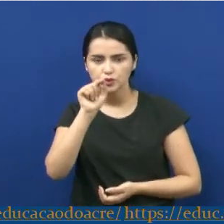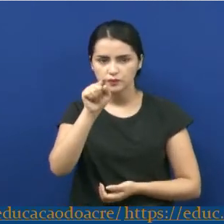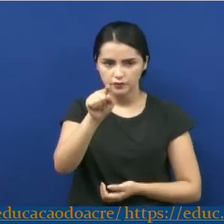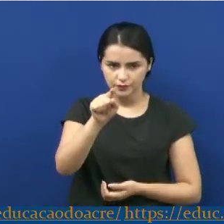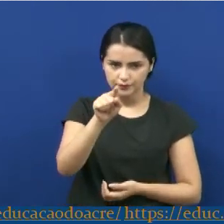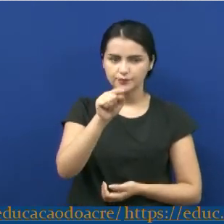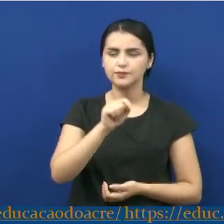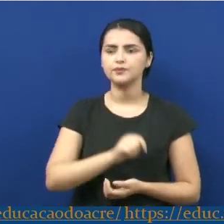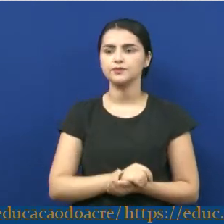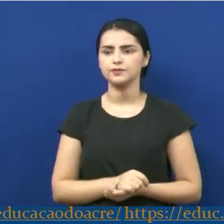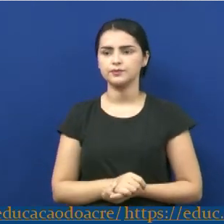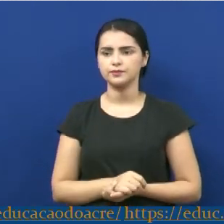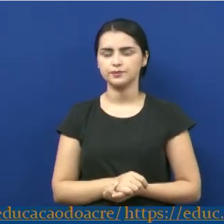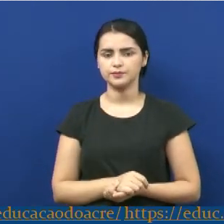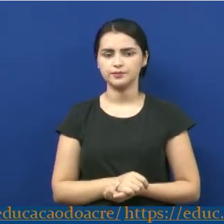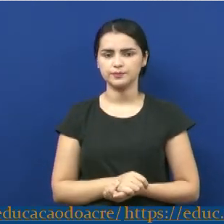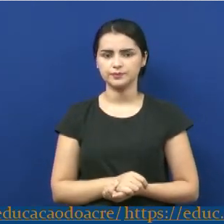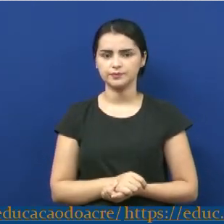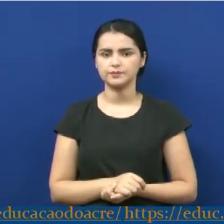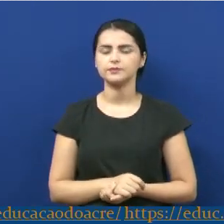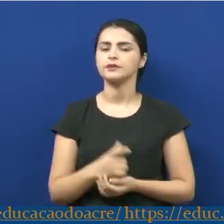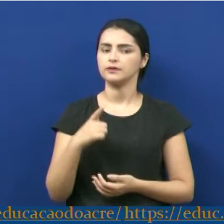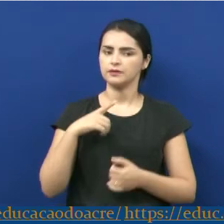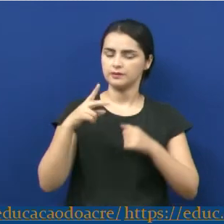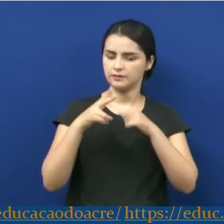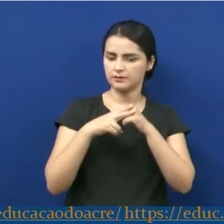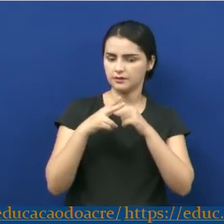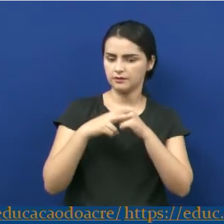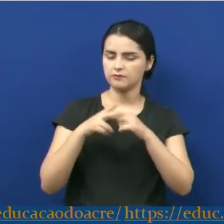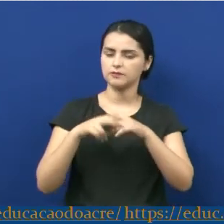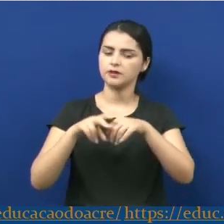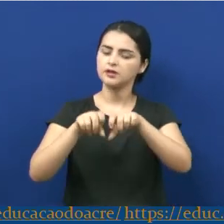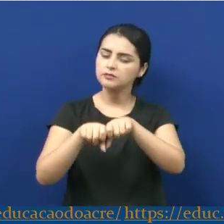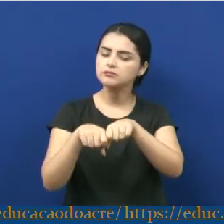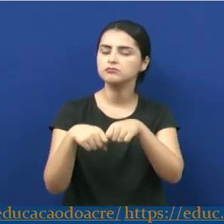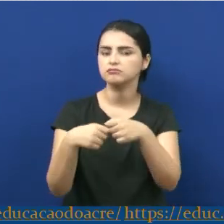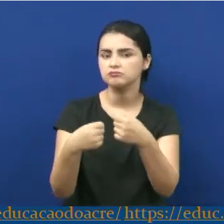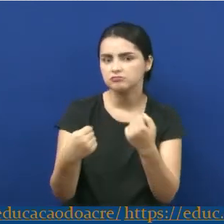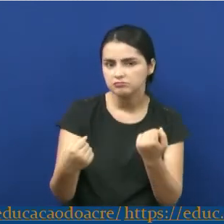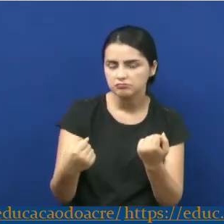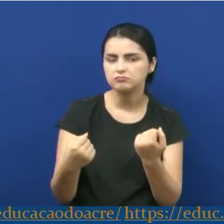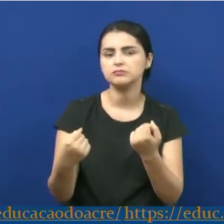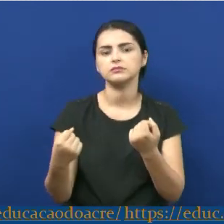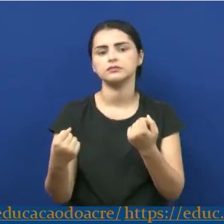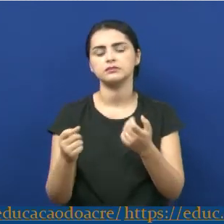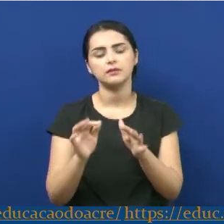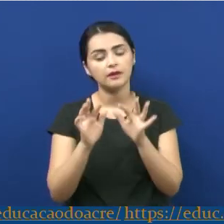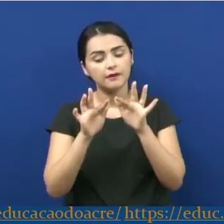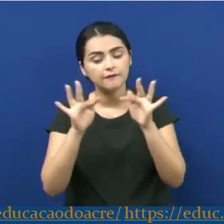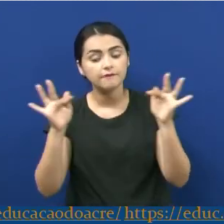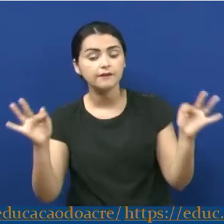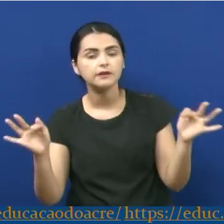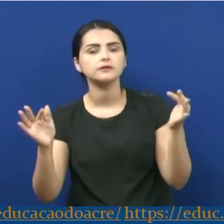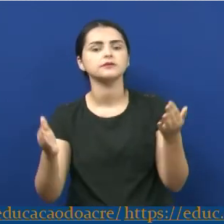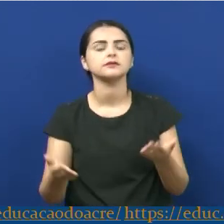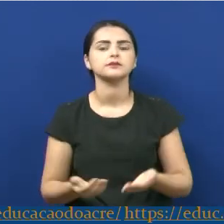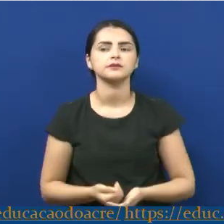my mobile phone. Então eu tenho o verbo break, o verbo quebrar, enfim. E aí a frase ficaria